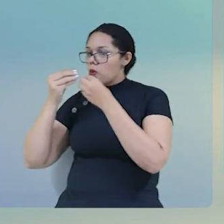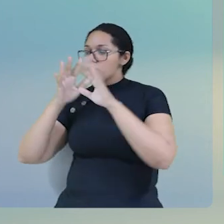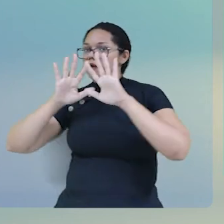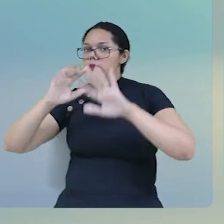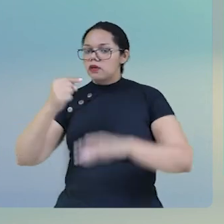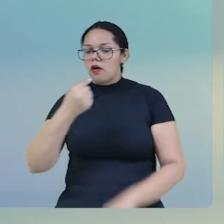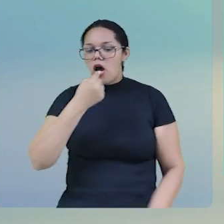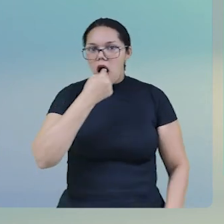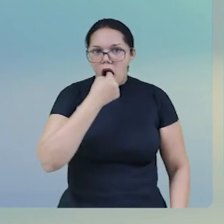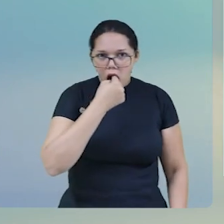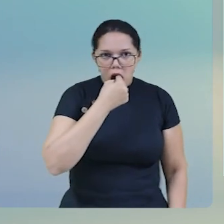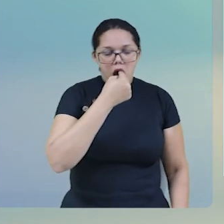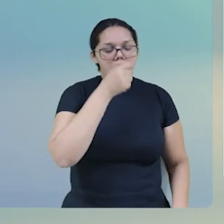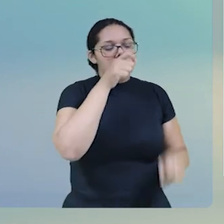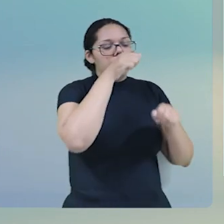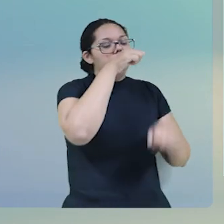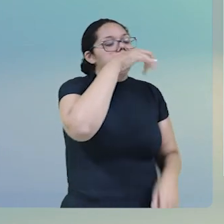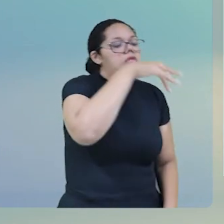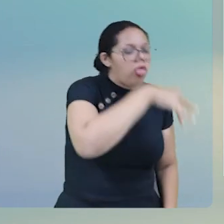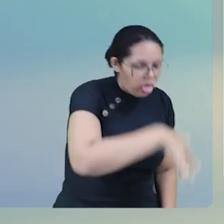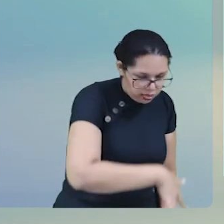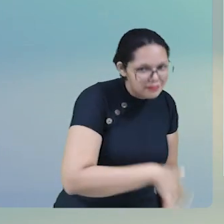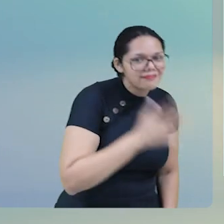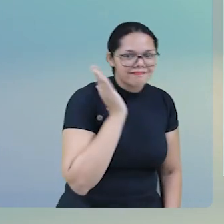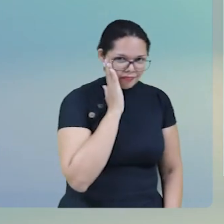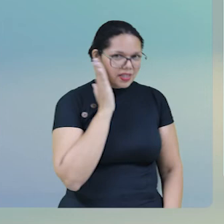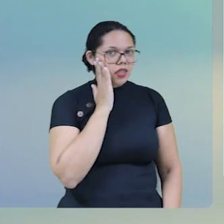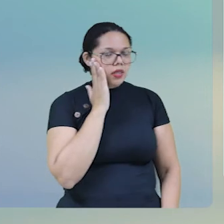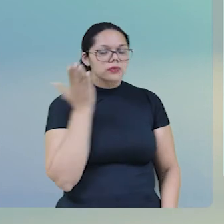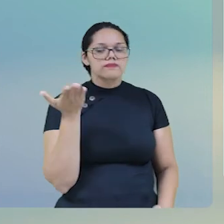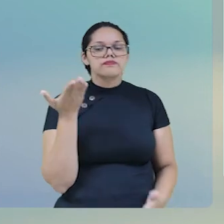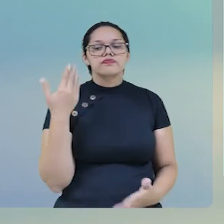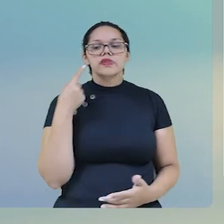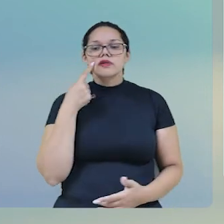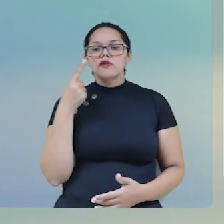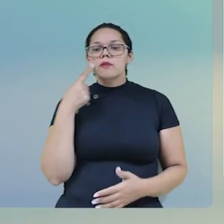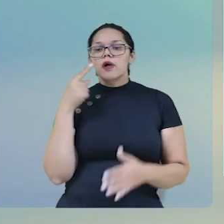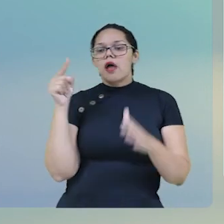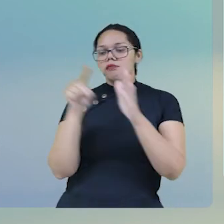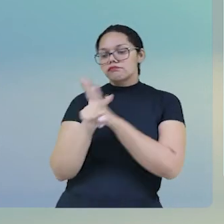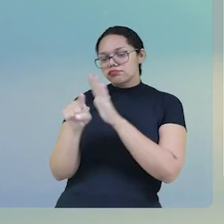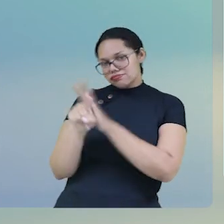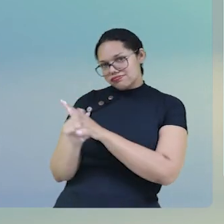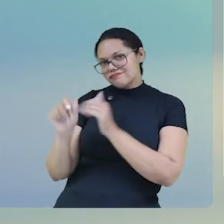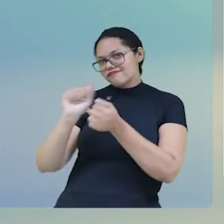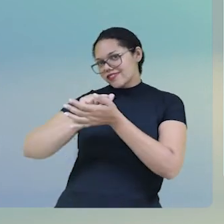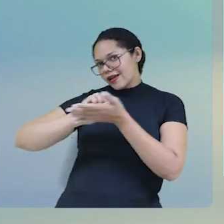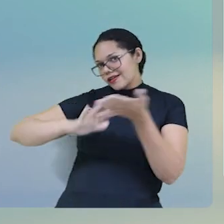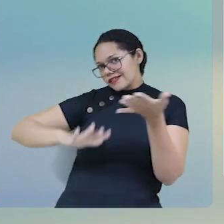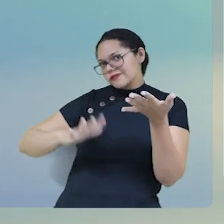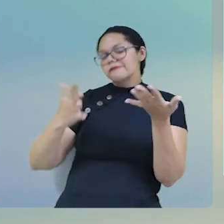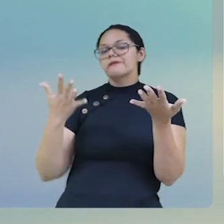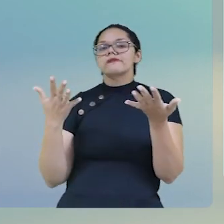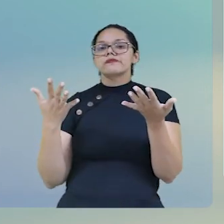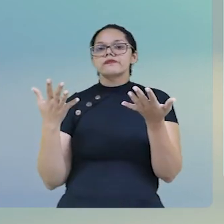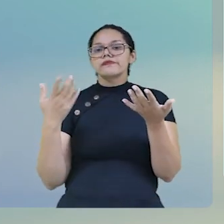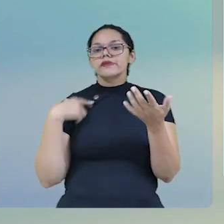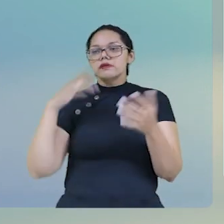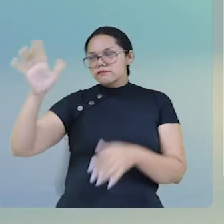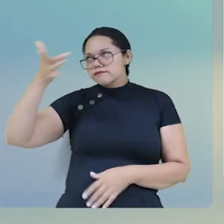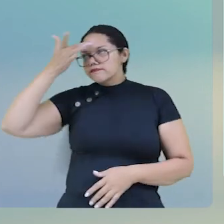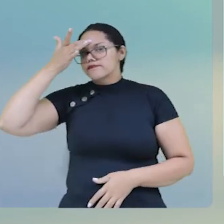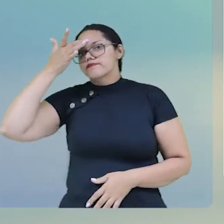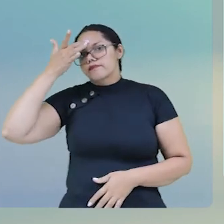verdade, o máximo, tá? Então vamos lá agora dar início à resolução de algumas questões para a gente